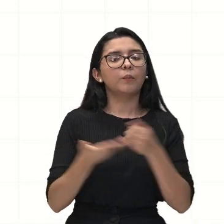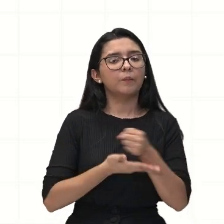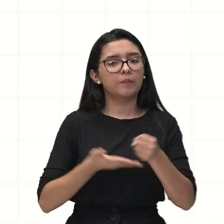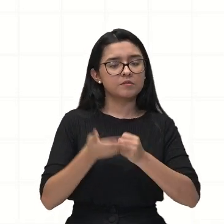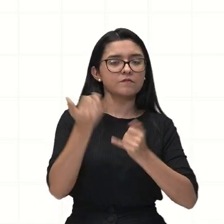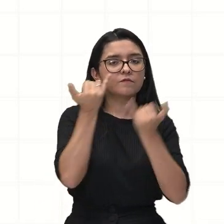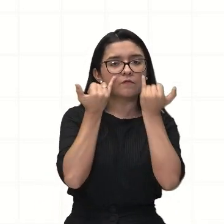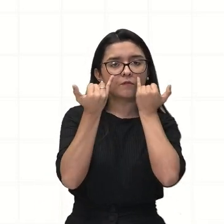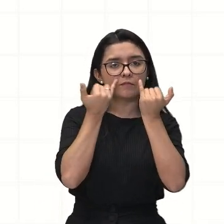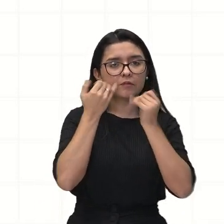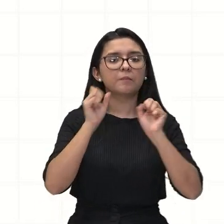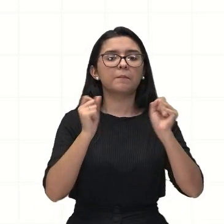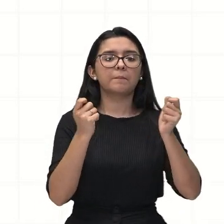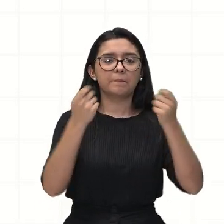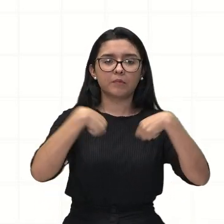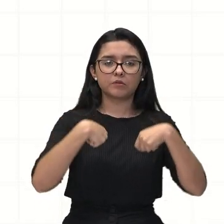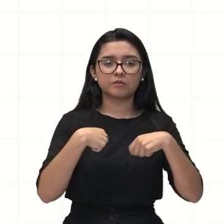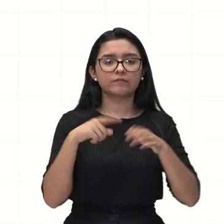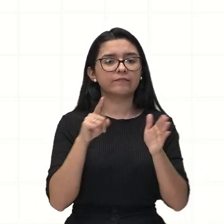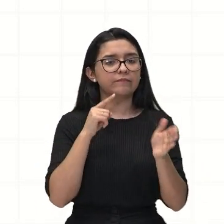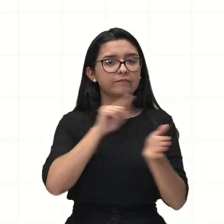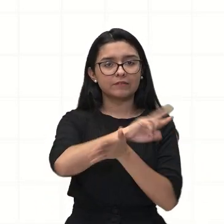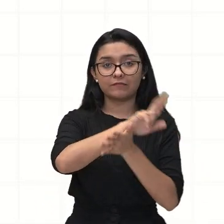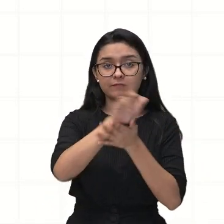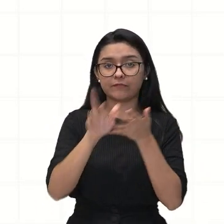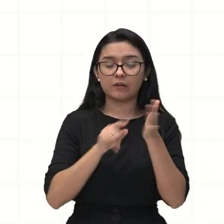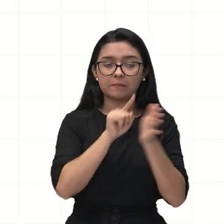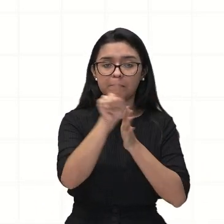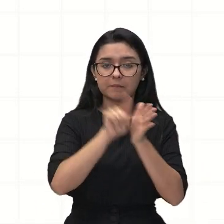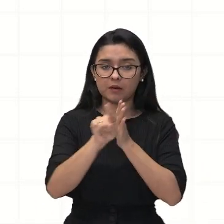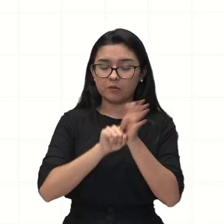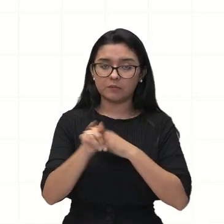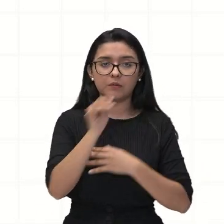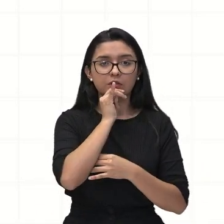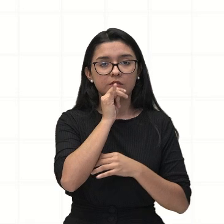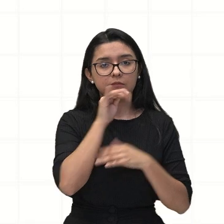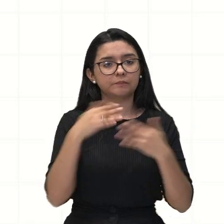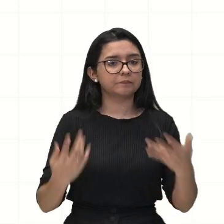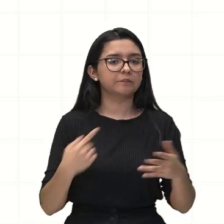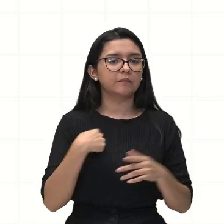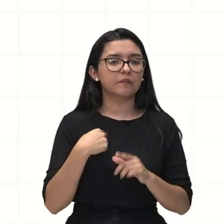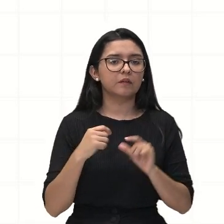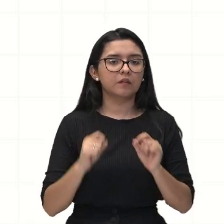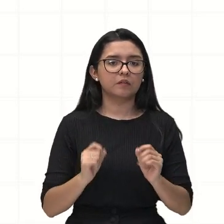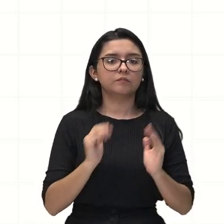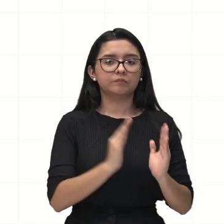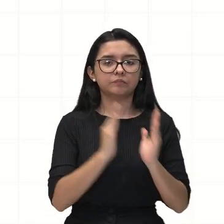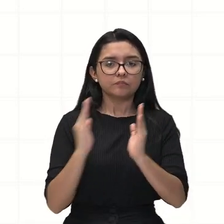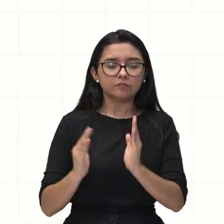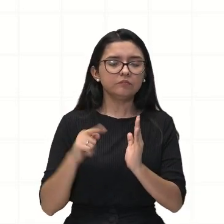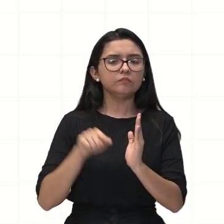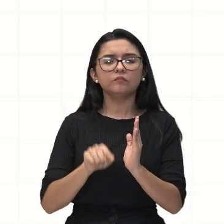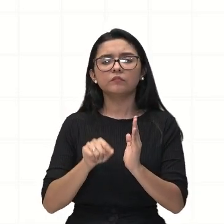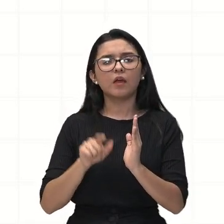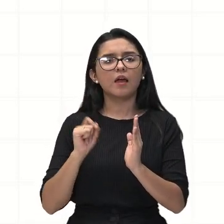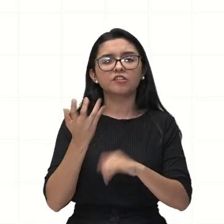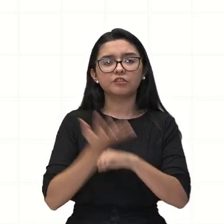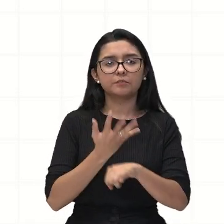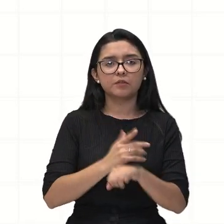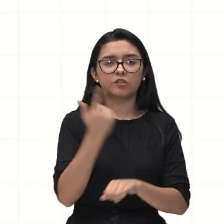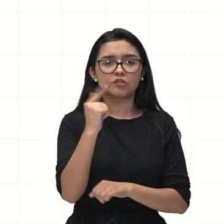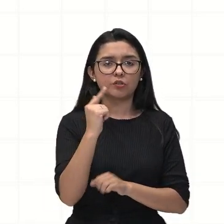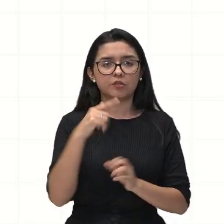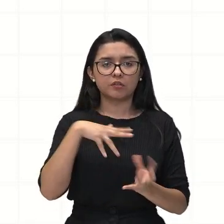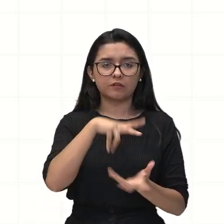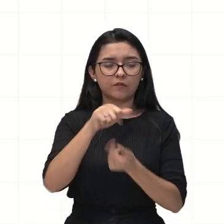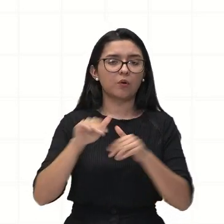fazer aqui uma série de questionamentos. Por exemplo, em relação ao componente de geografia, qual foi o aluno que teve